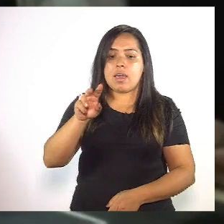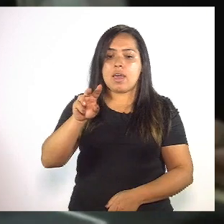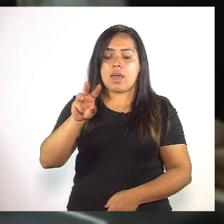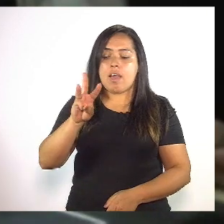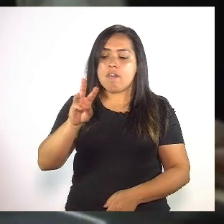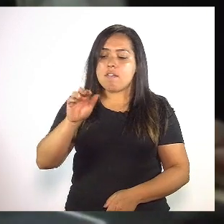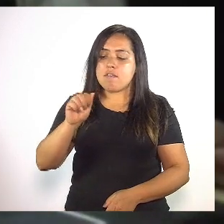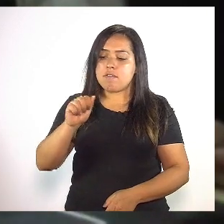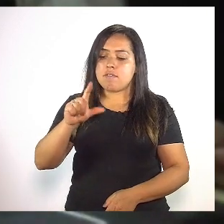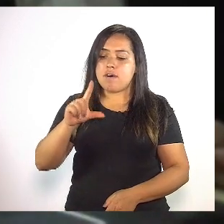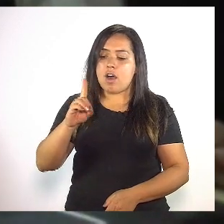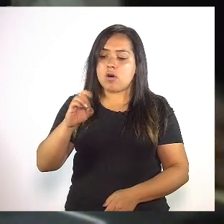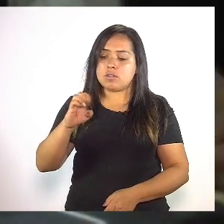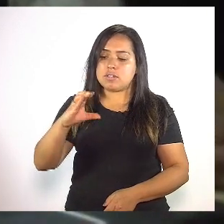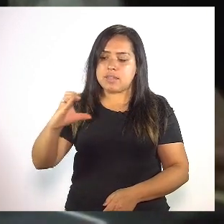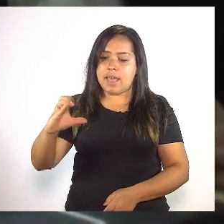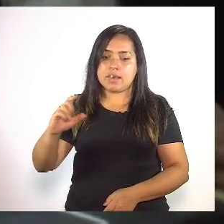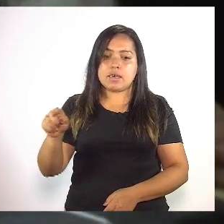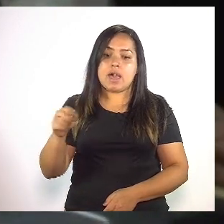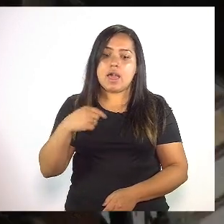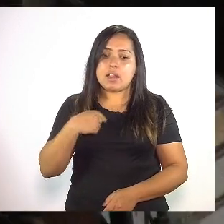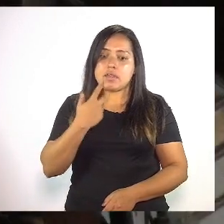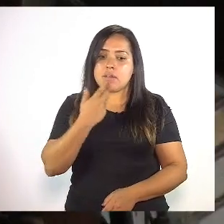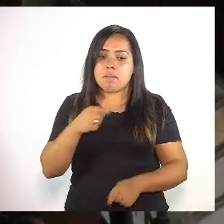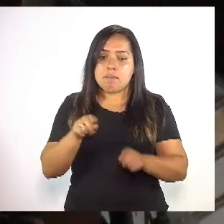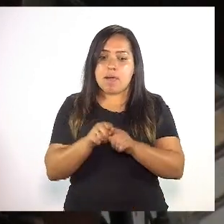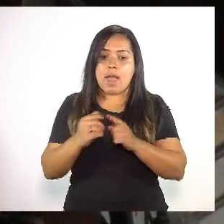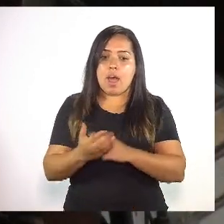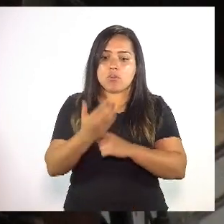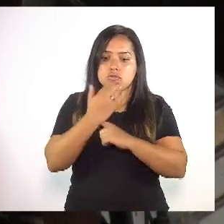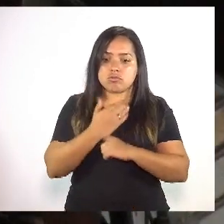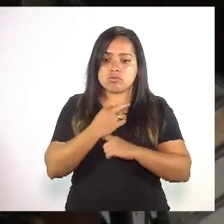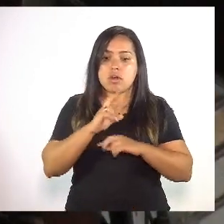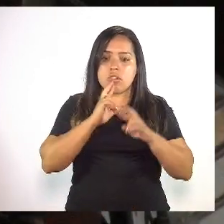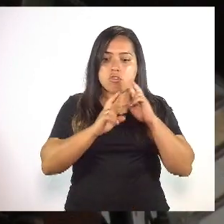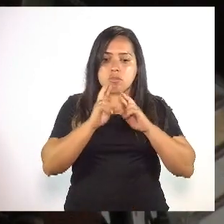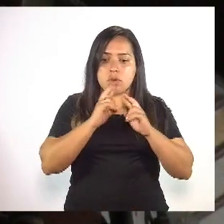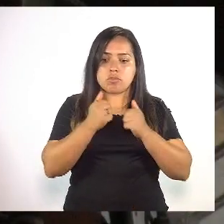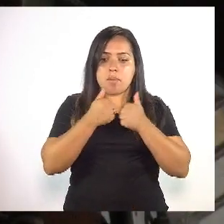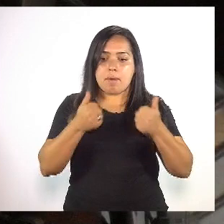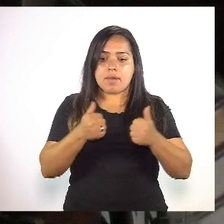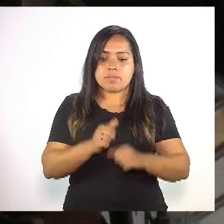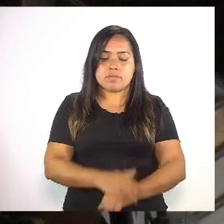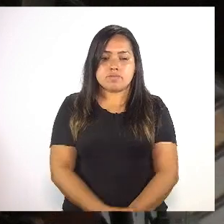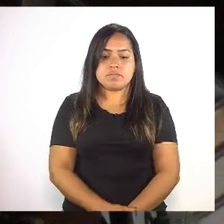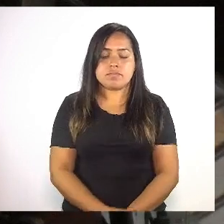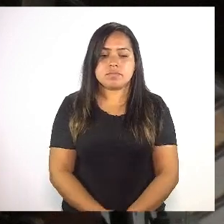Executivo. Muito obrigado. Mais alguém que queira fazer uso da palavra?